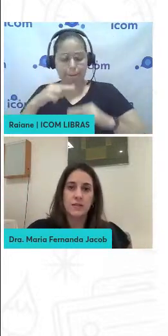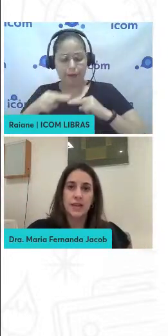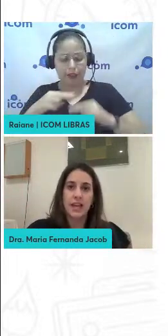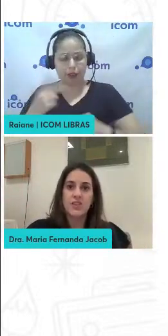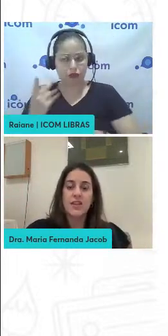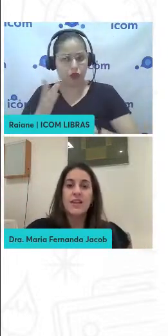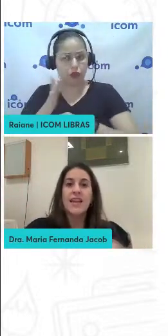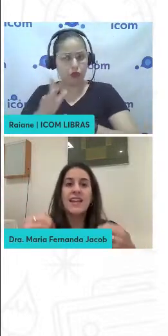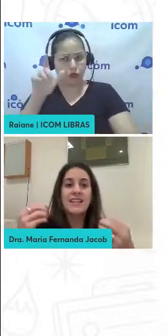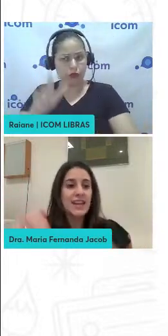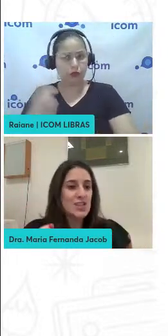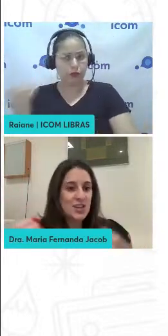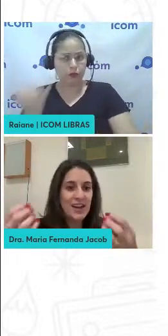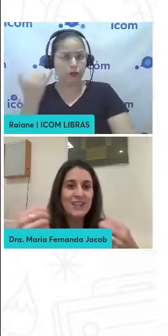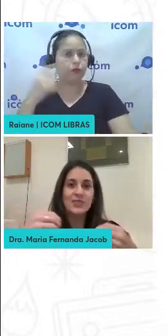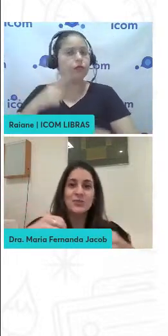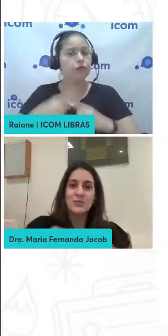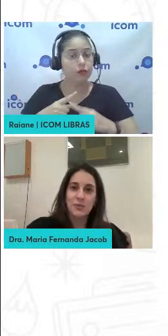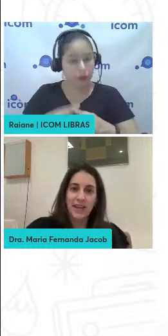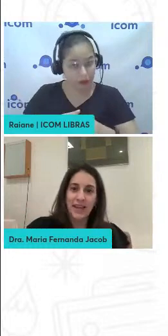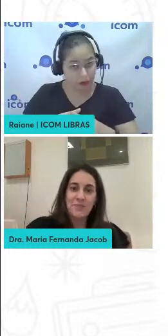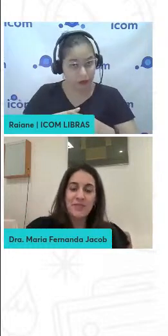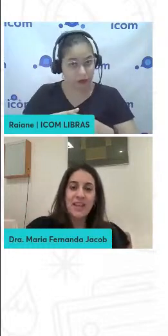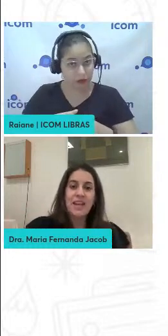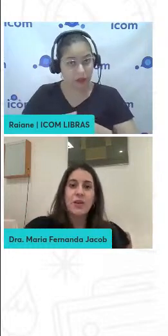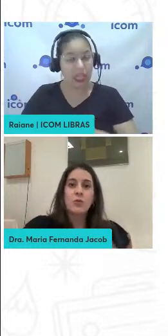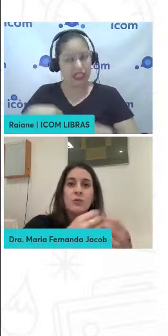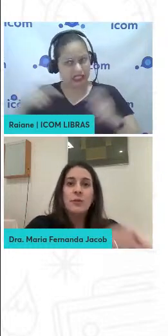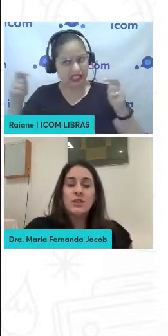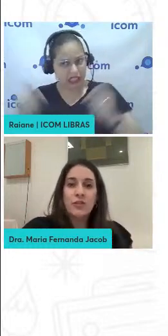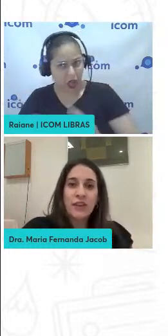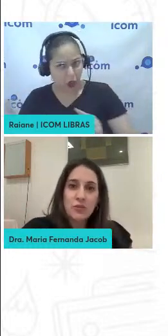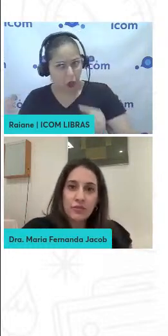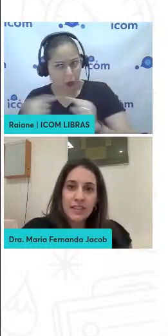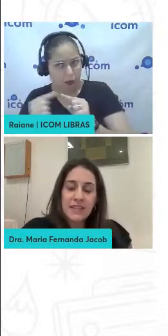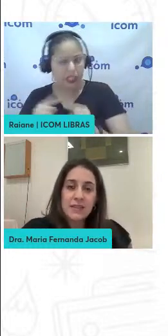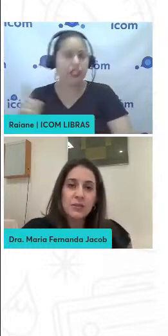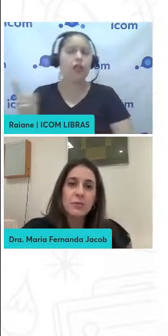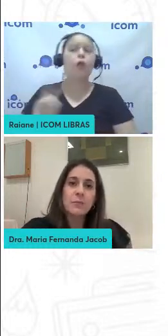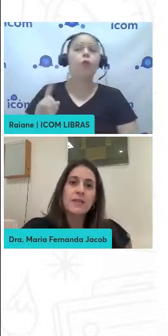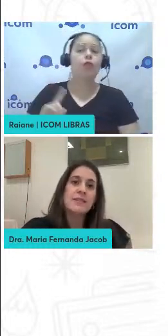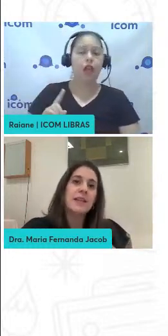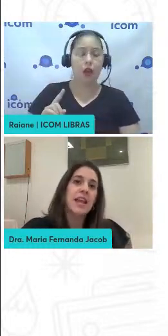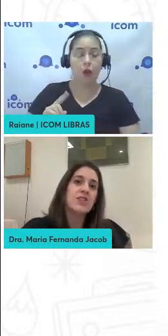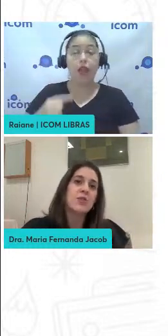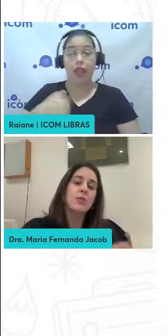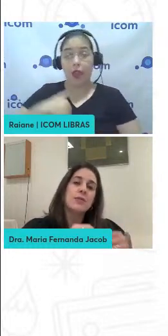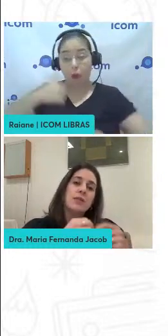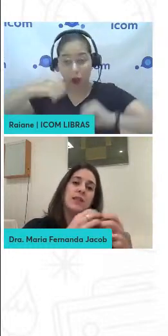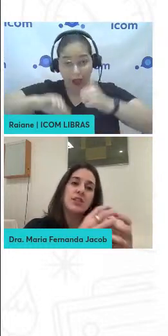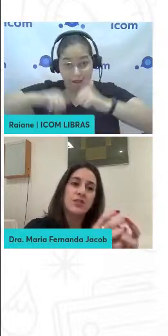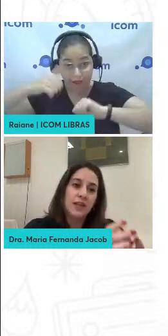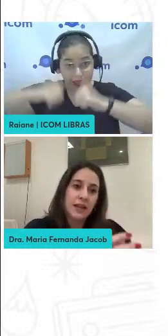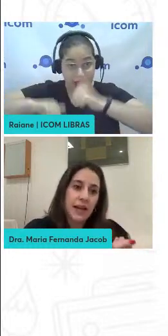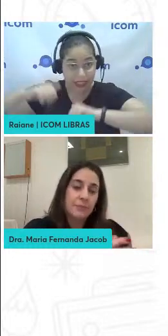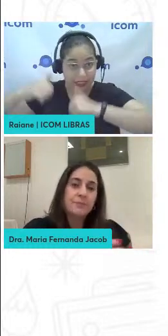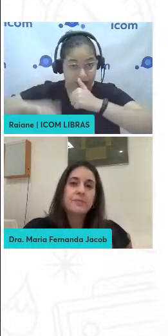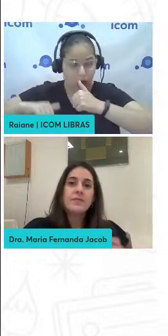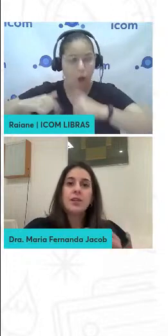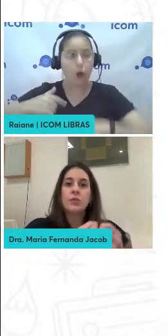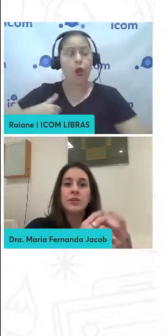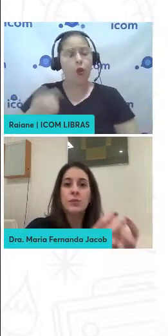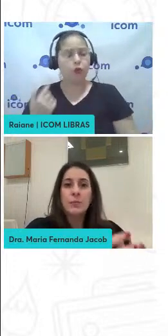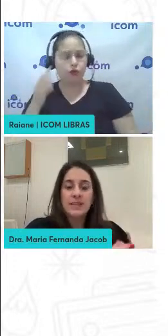o nosso paciente. Ele é indicado ou não é? No momento que eu faço a avaliação do meu paciente, eu consigo